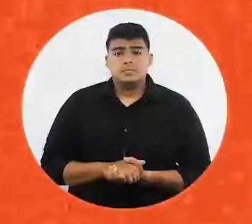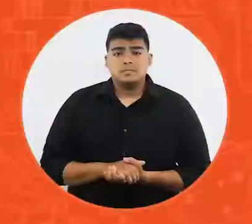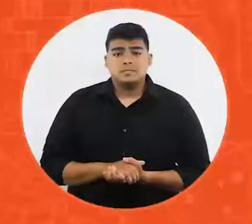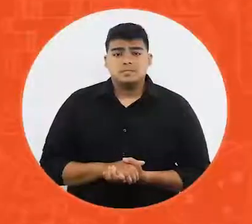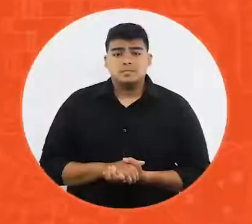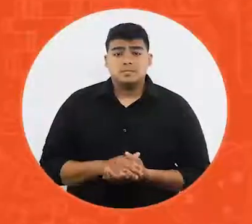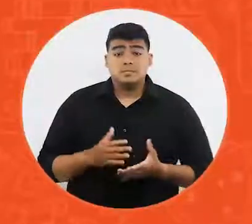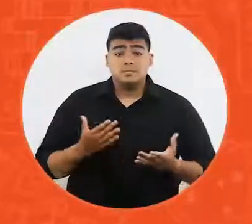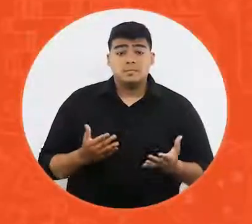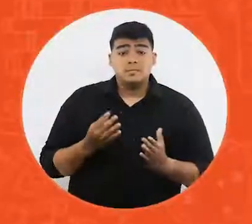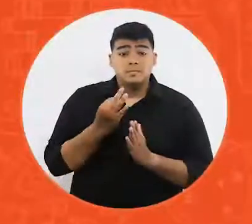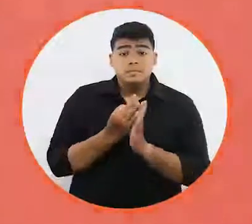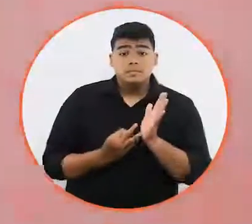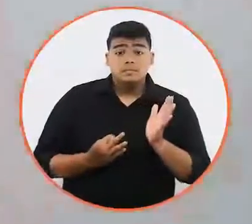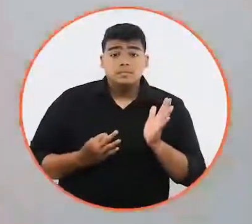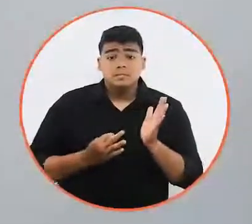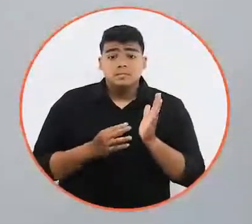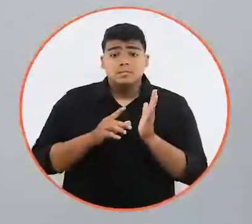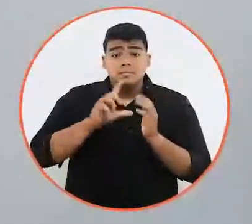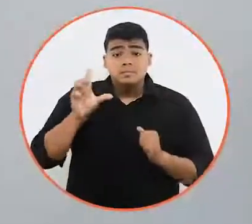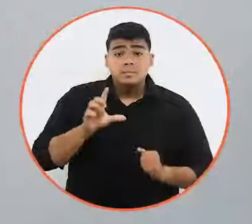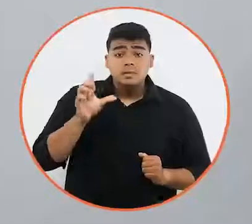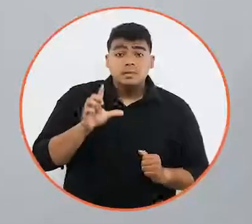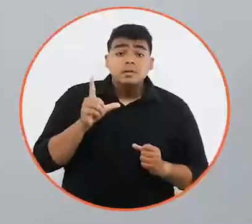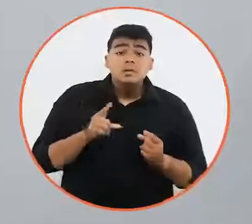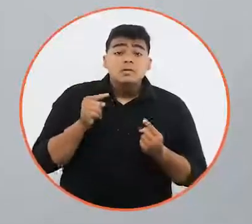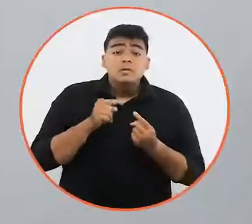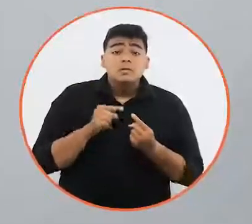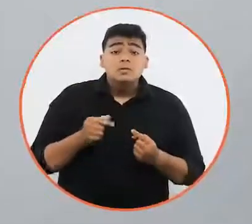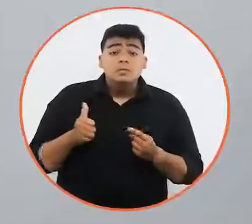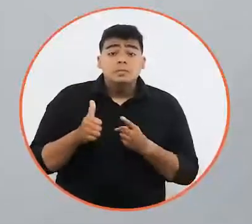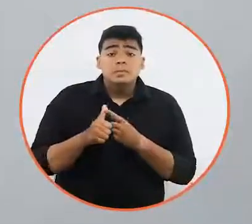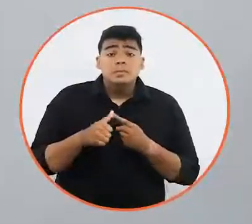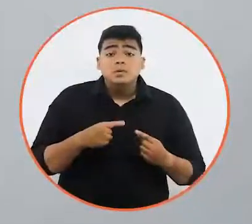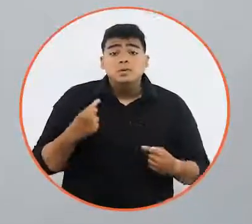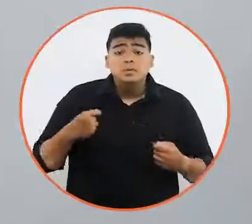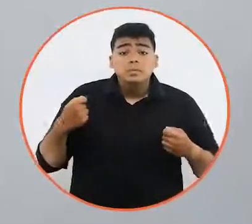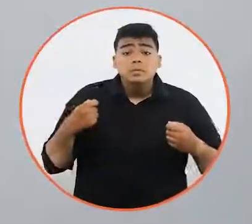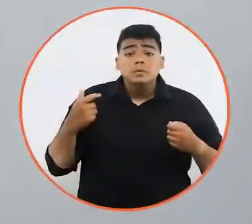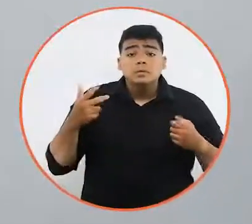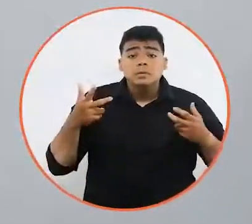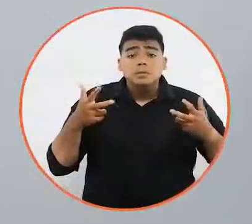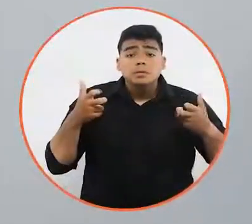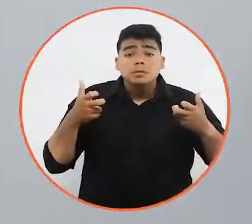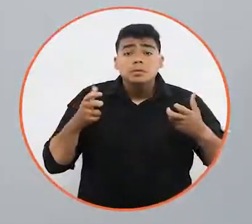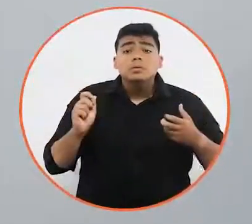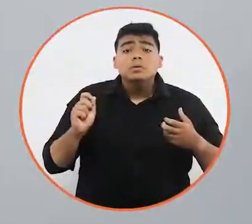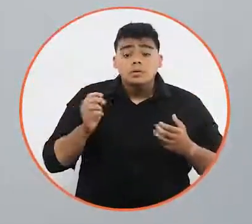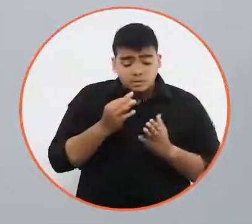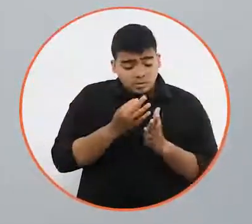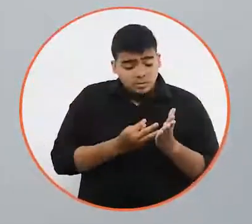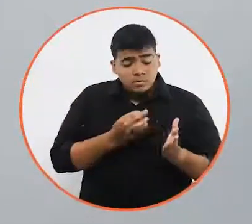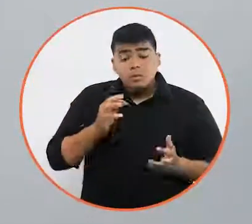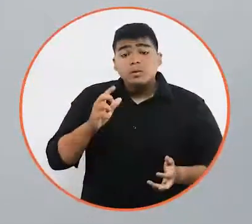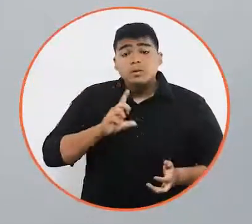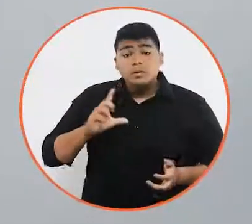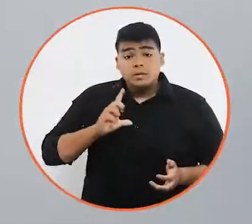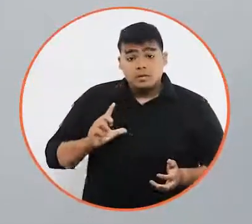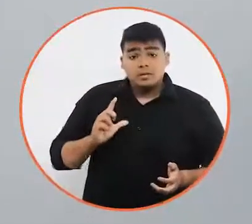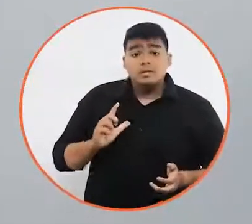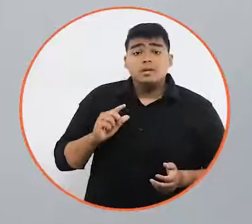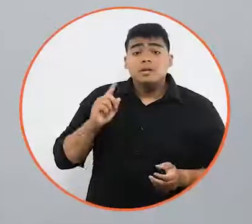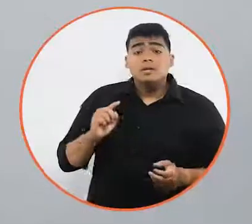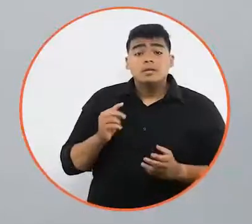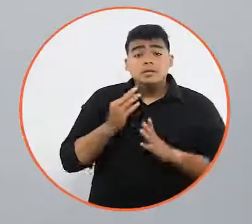Bom, o texto literário e suas funções. Primeira coisa que nós temos que observar, pessoal, é que o texto literário, ele é um texto